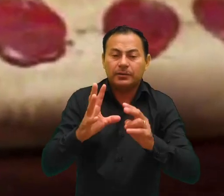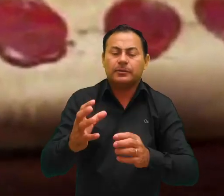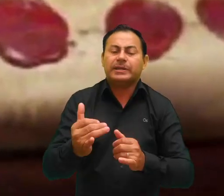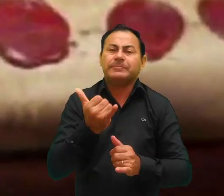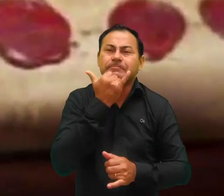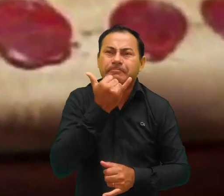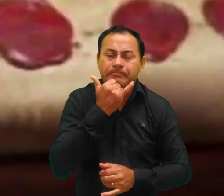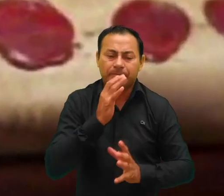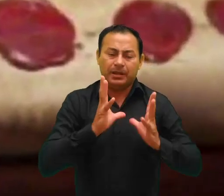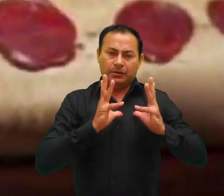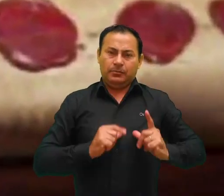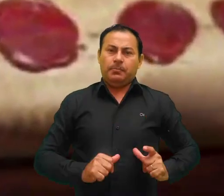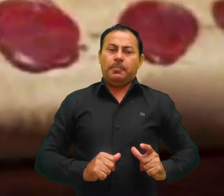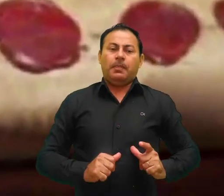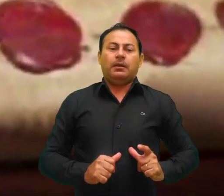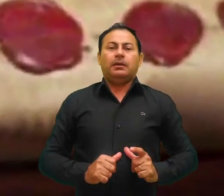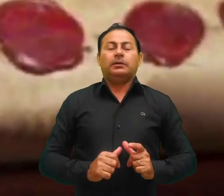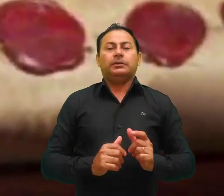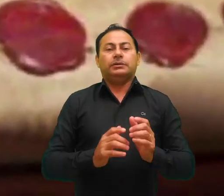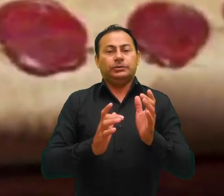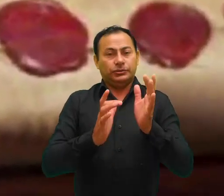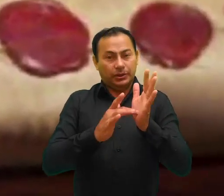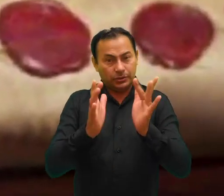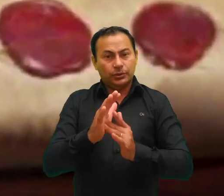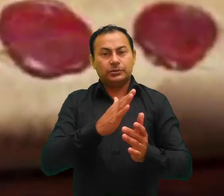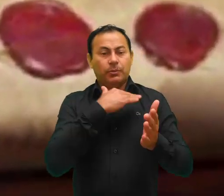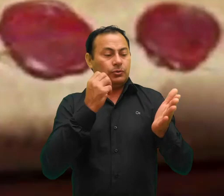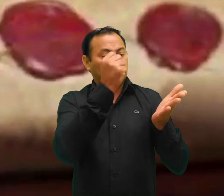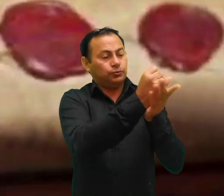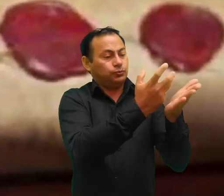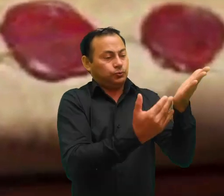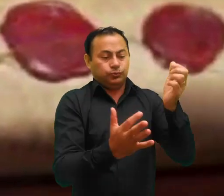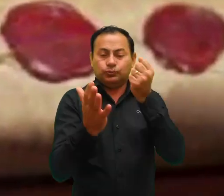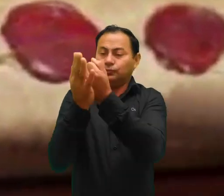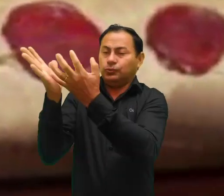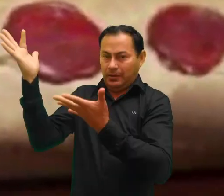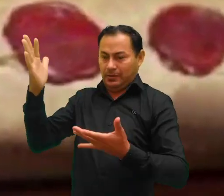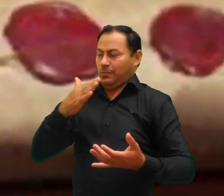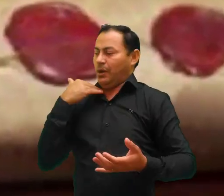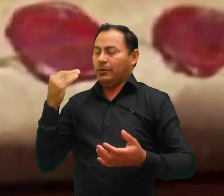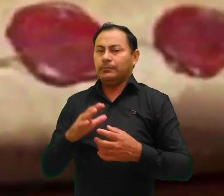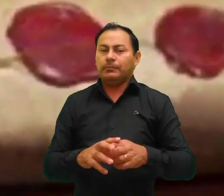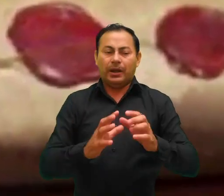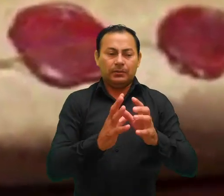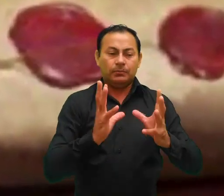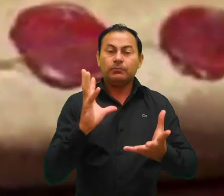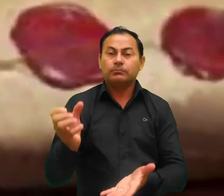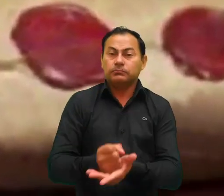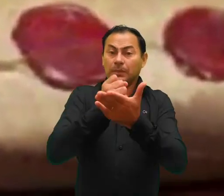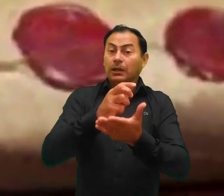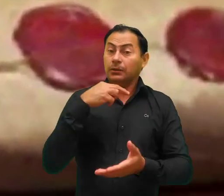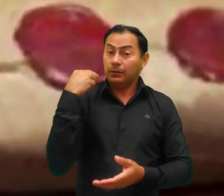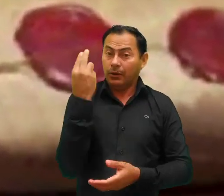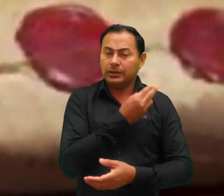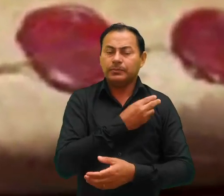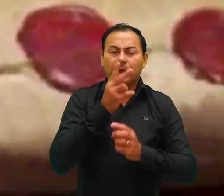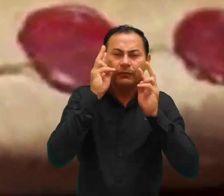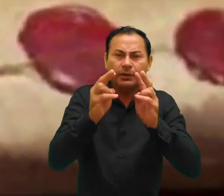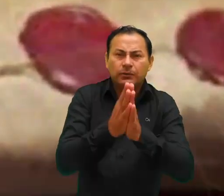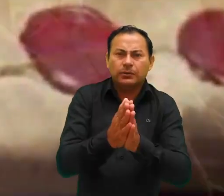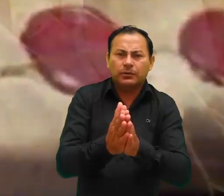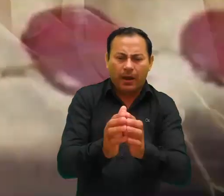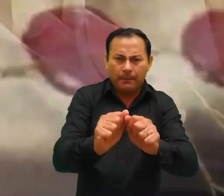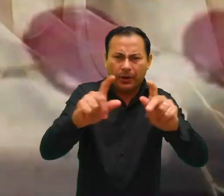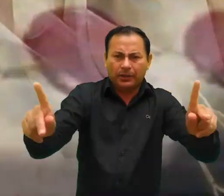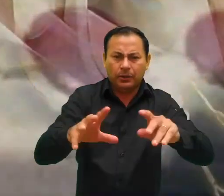nos redimir e pagou o preço. Quando a porta do céu se abriu no capítulo 4 do Apocalipse, lemos que havia